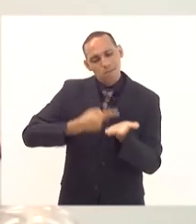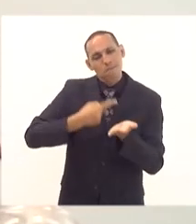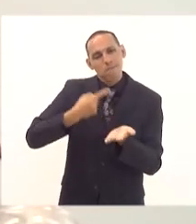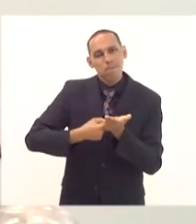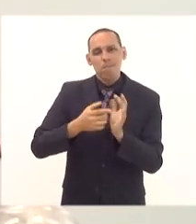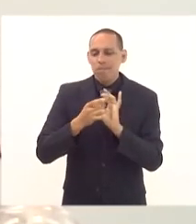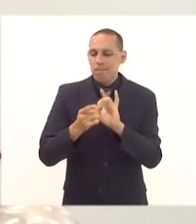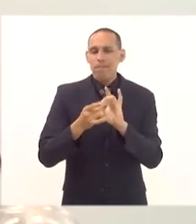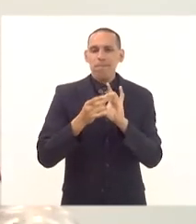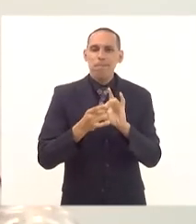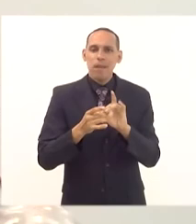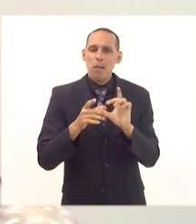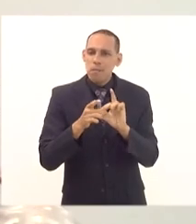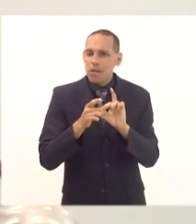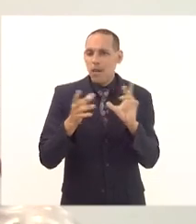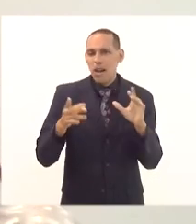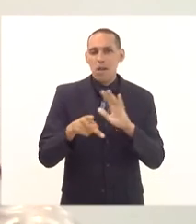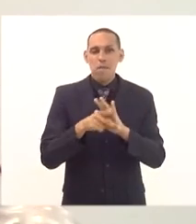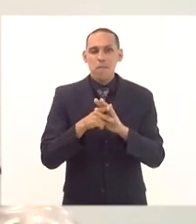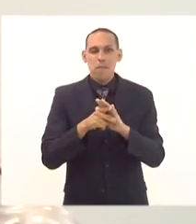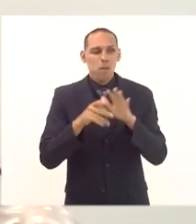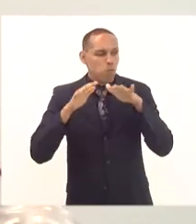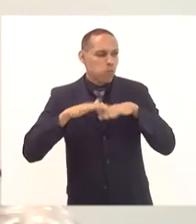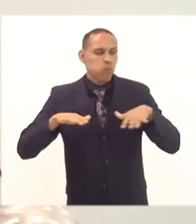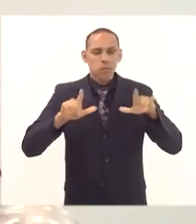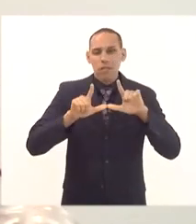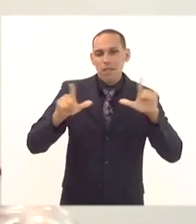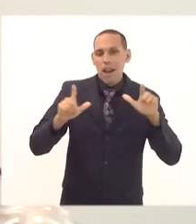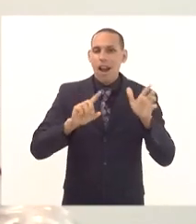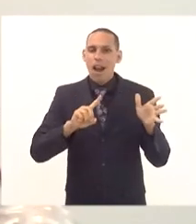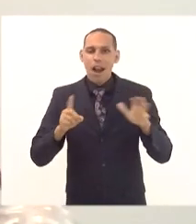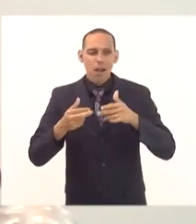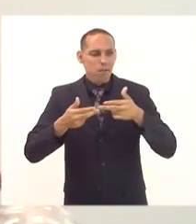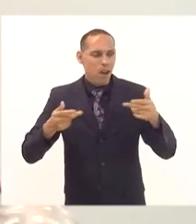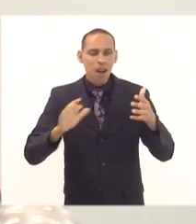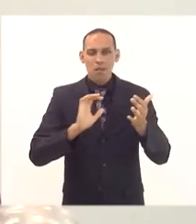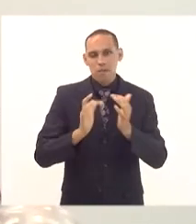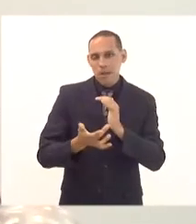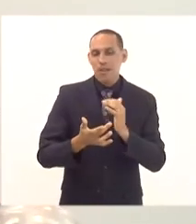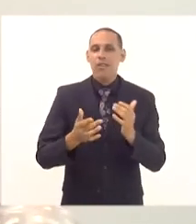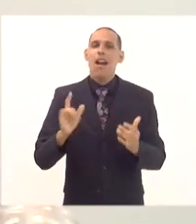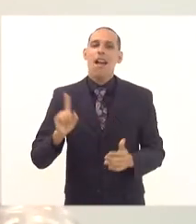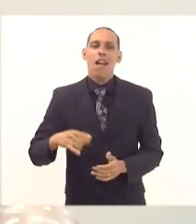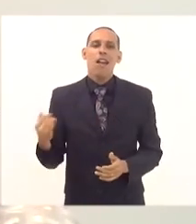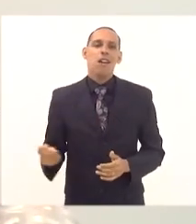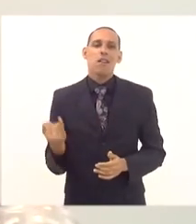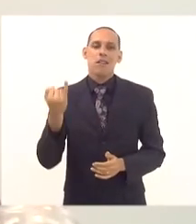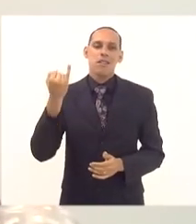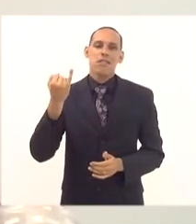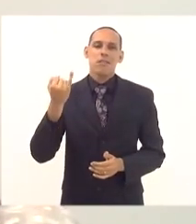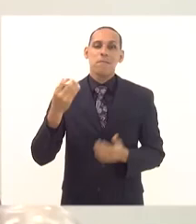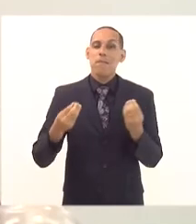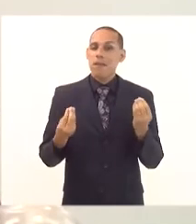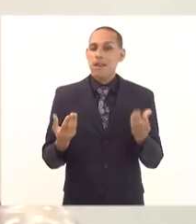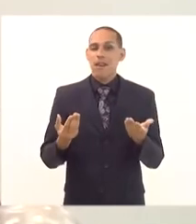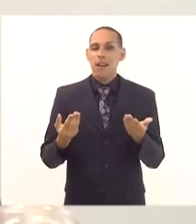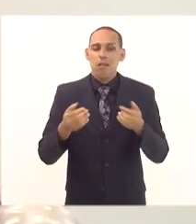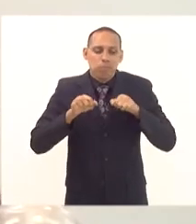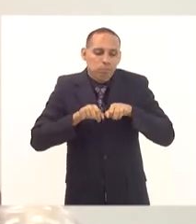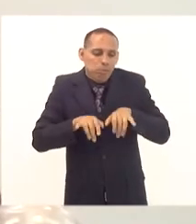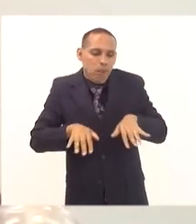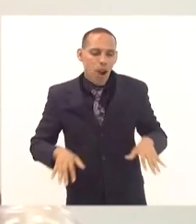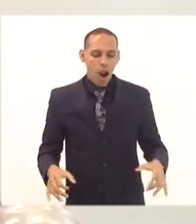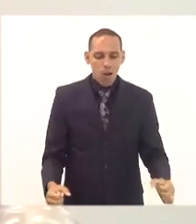comunicação a democratização das mídias nesse país entendendo o quanto isso é fundamental para o enraíza mento